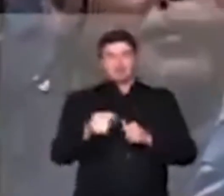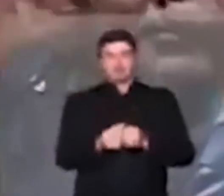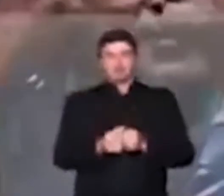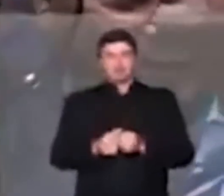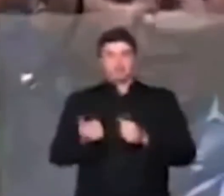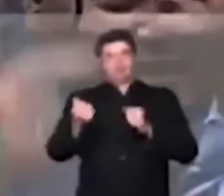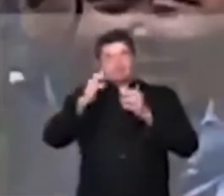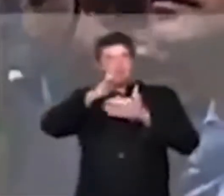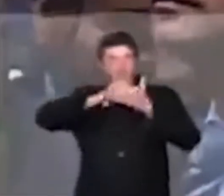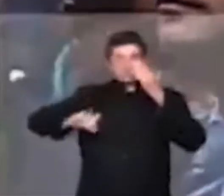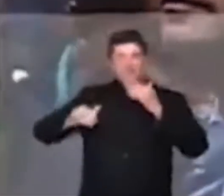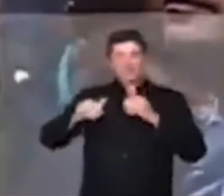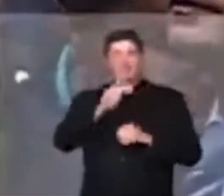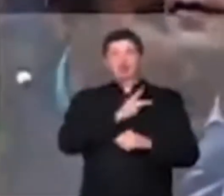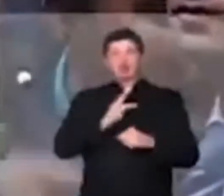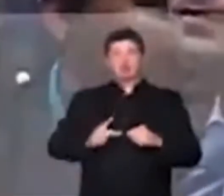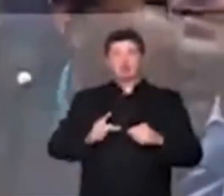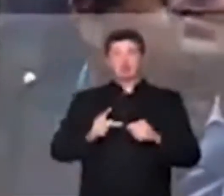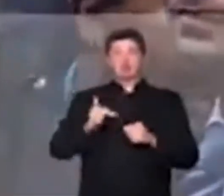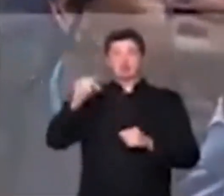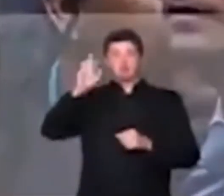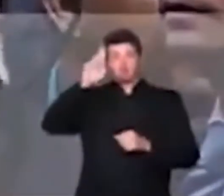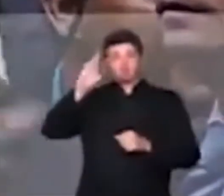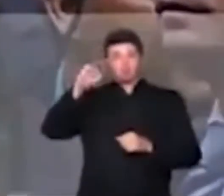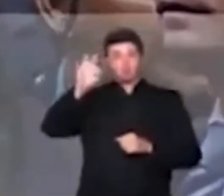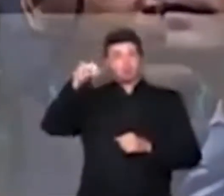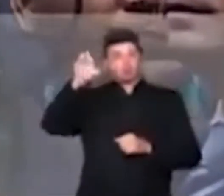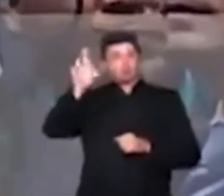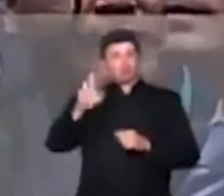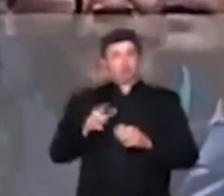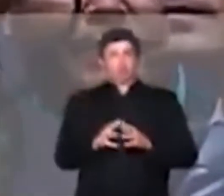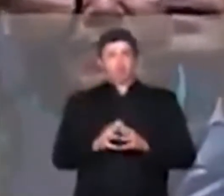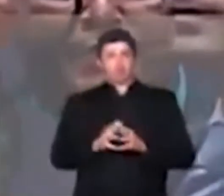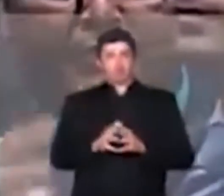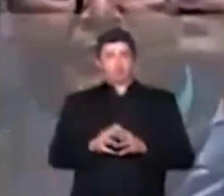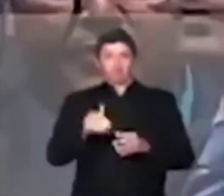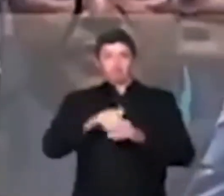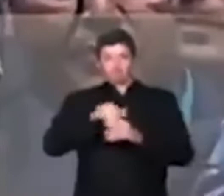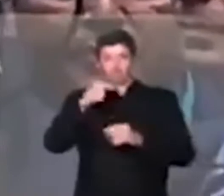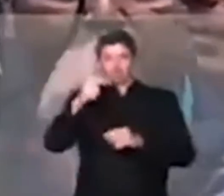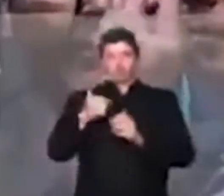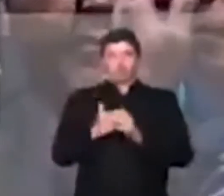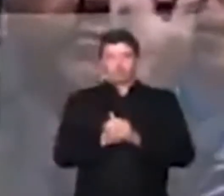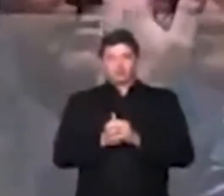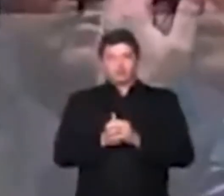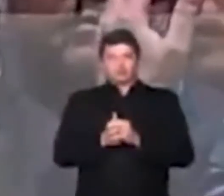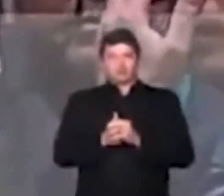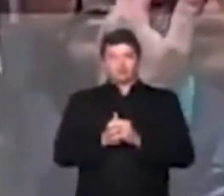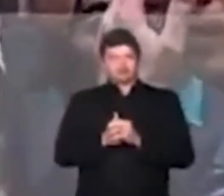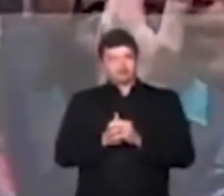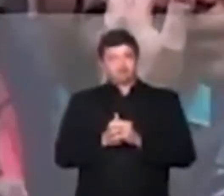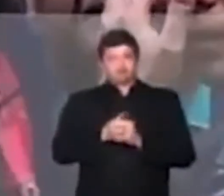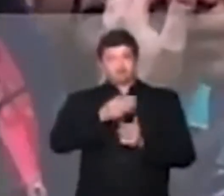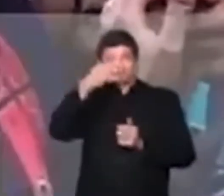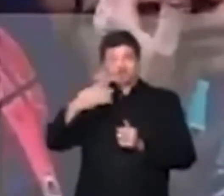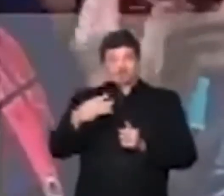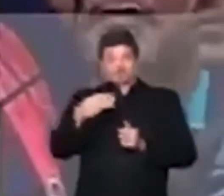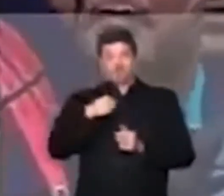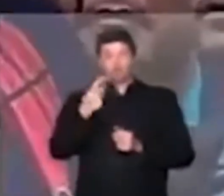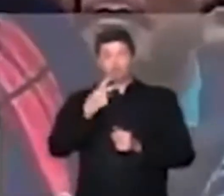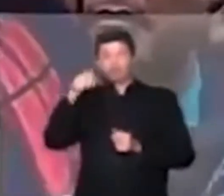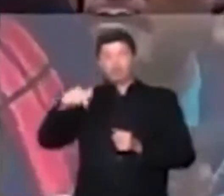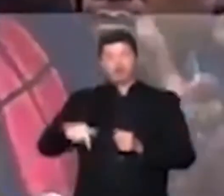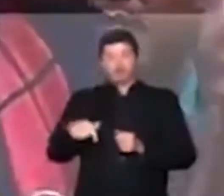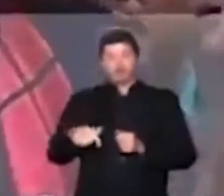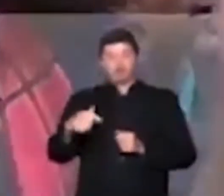tenta usurpar a cadeira da presidenta, que é o senhor Michel Temer, que não tem voto para tal. Terceiro, quero expressar